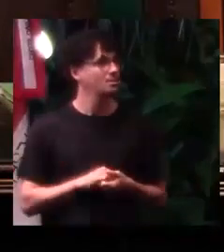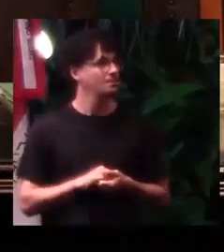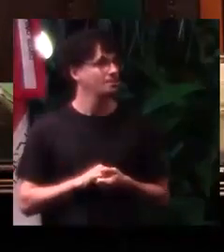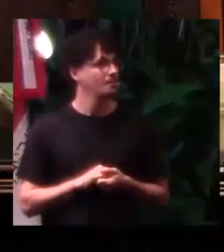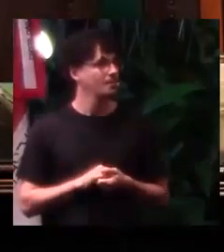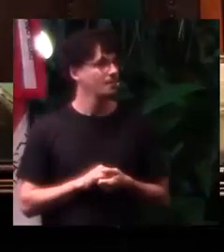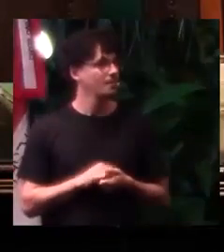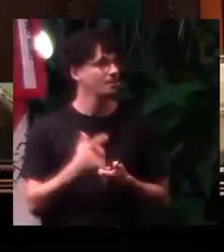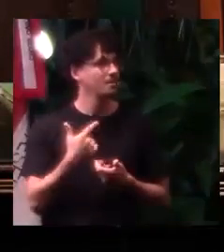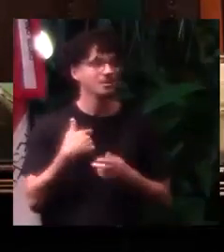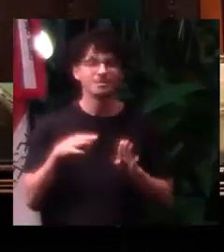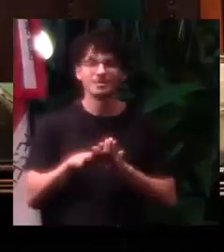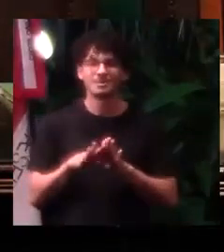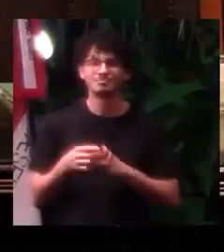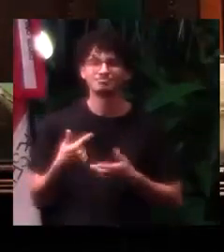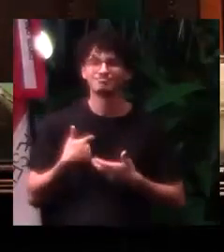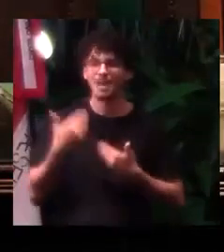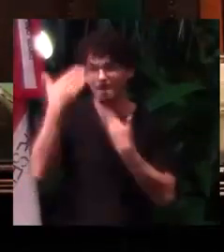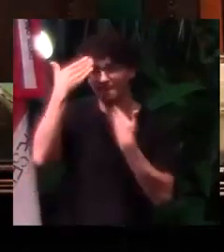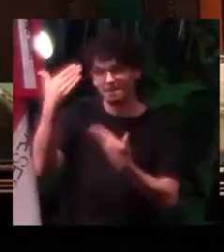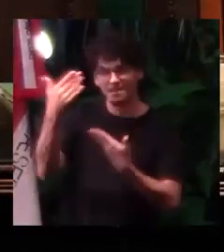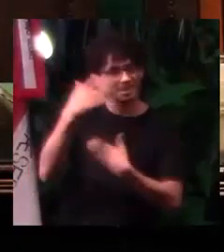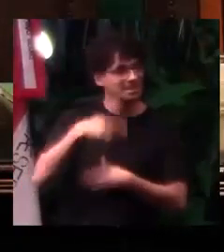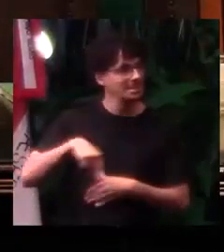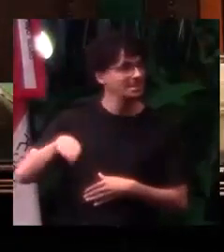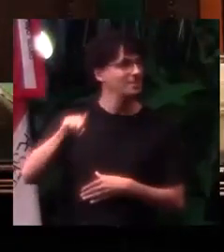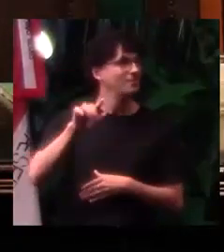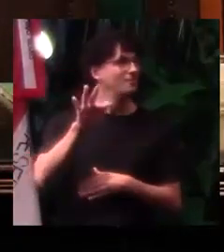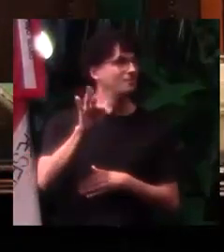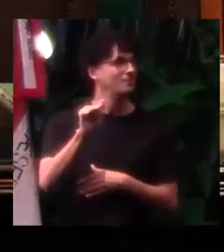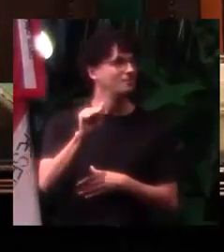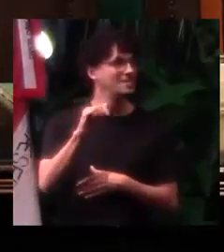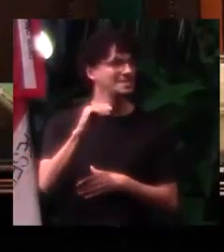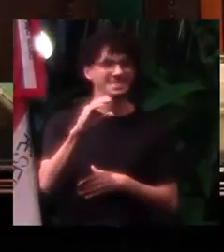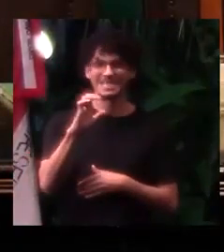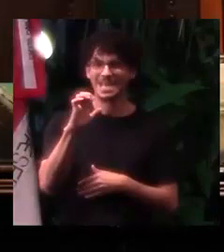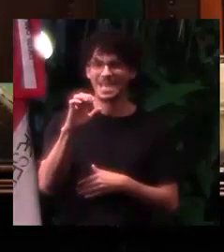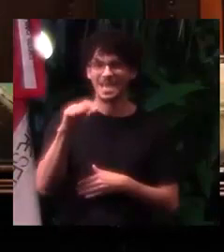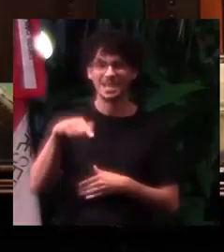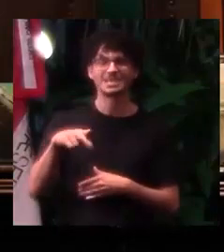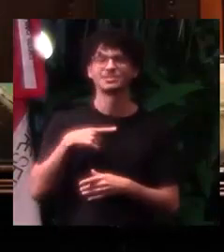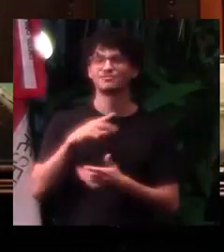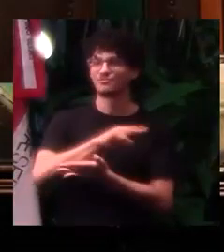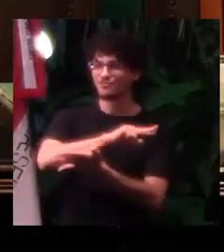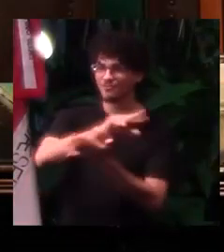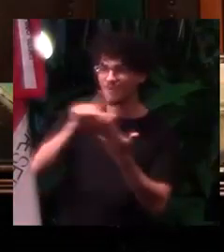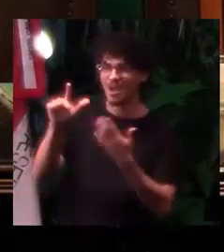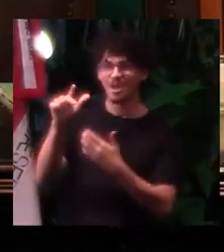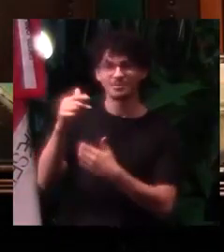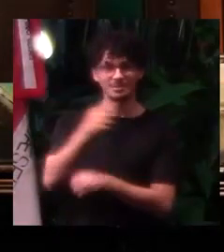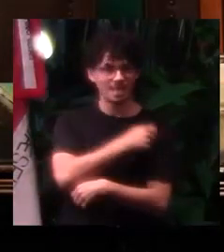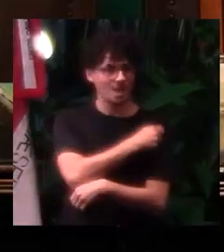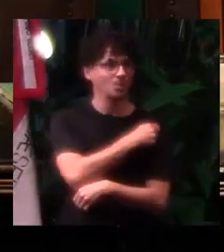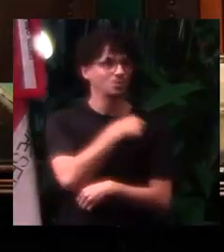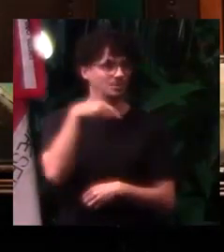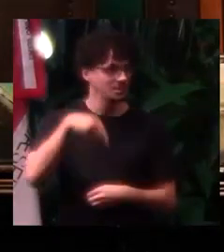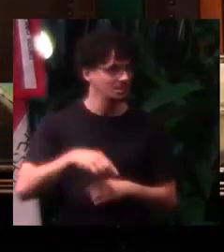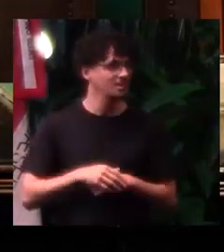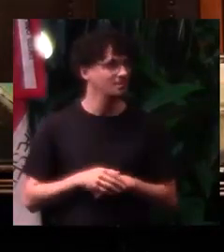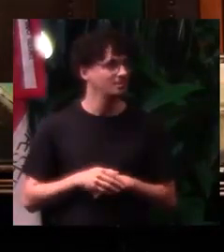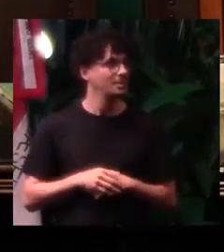e externar gratidão, né, pela FASEC, a faculdade onde estamos aqui com vários acadêmicos, vários alunos,